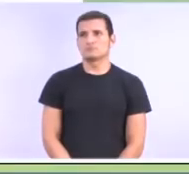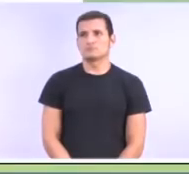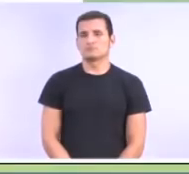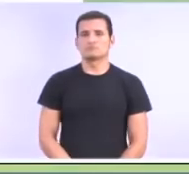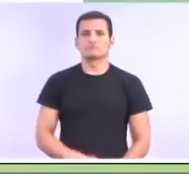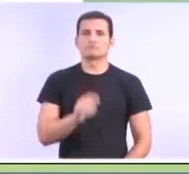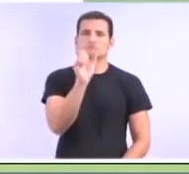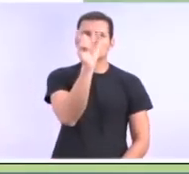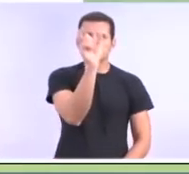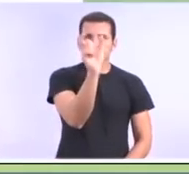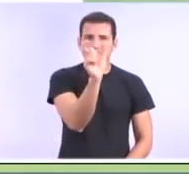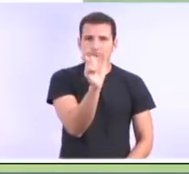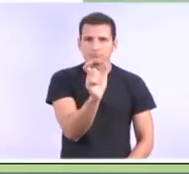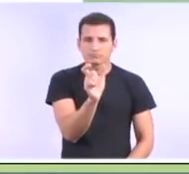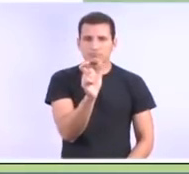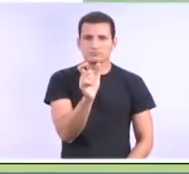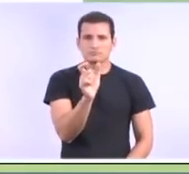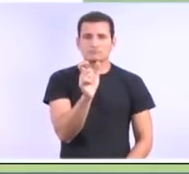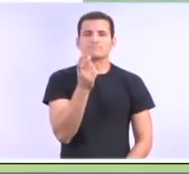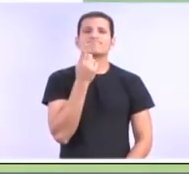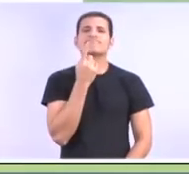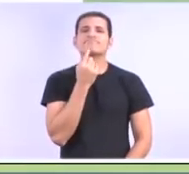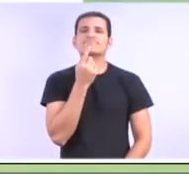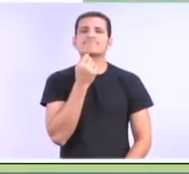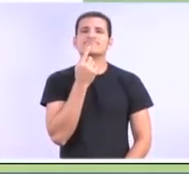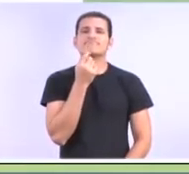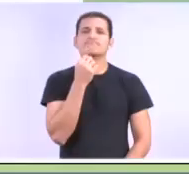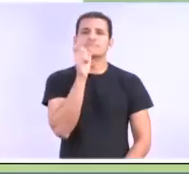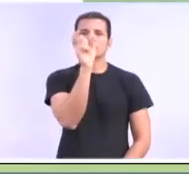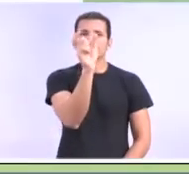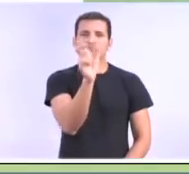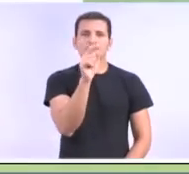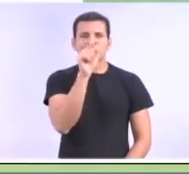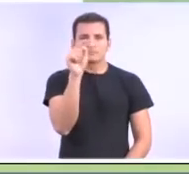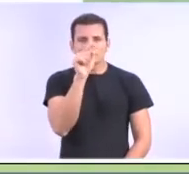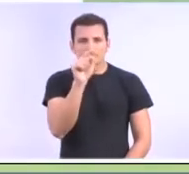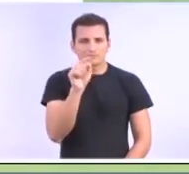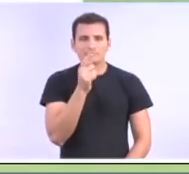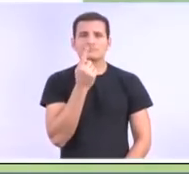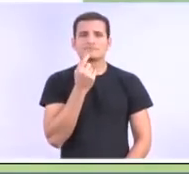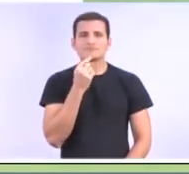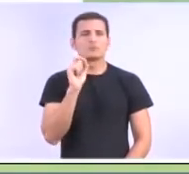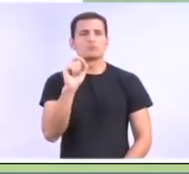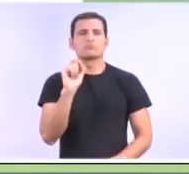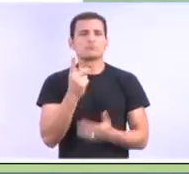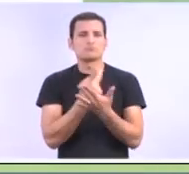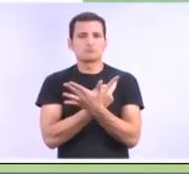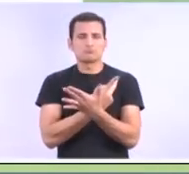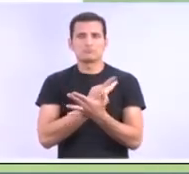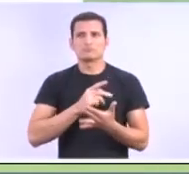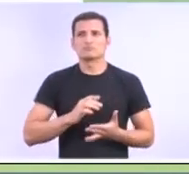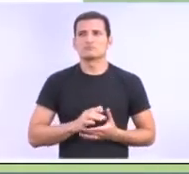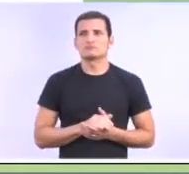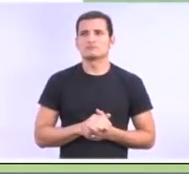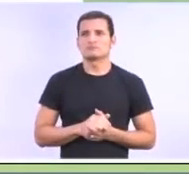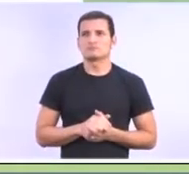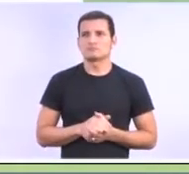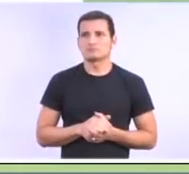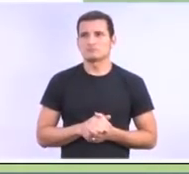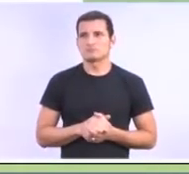Todos os atributos estão com vermelhinho embaixo. O que está acontecendo? Acontece